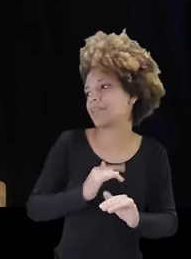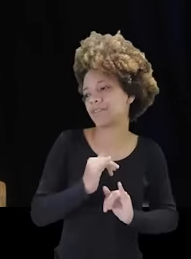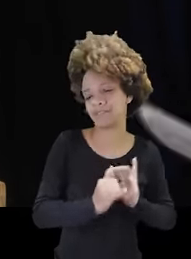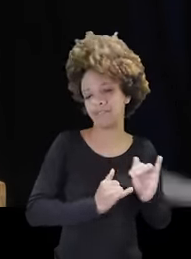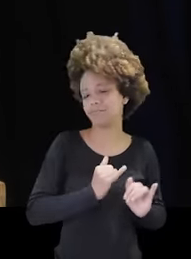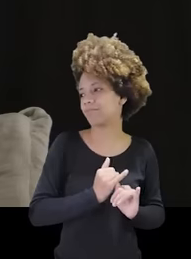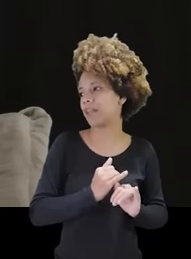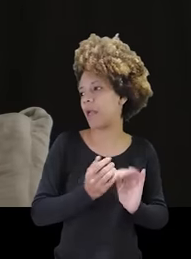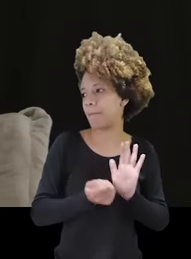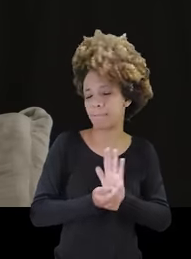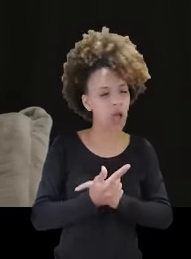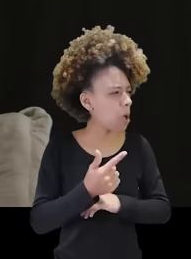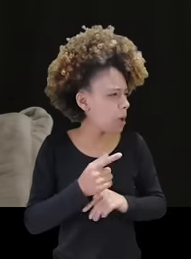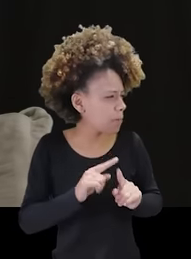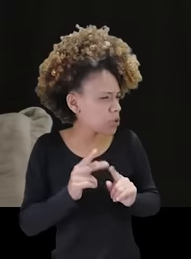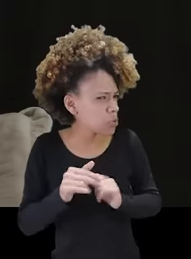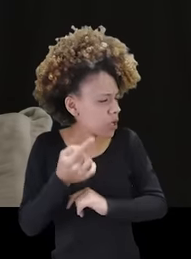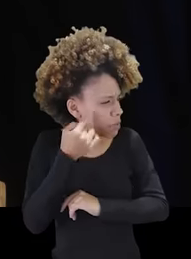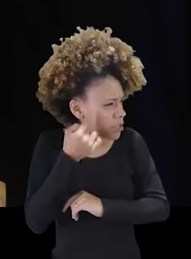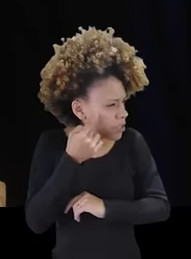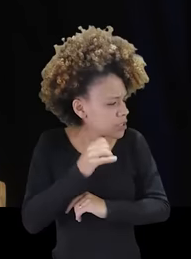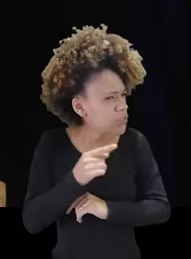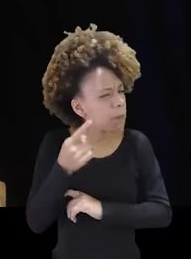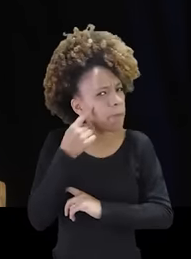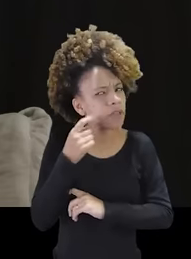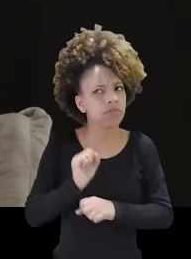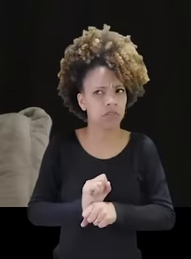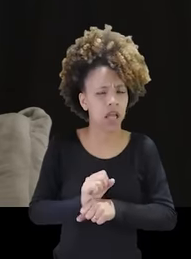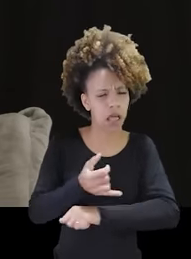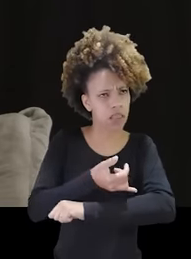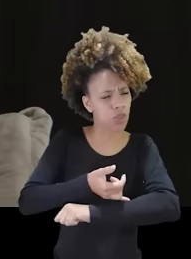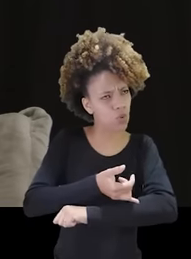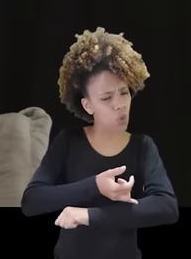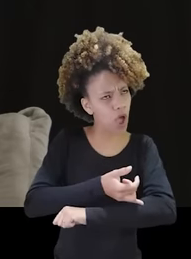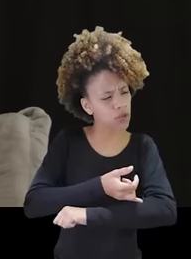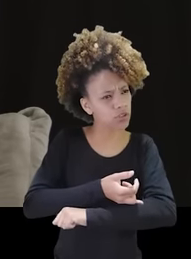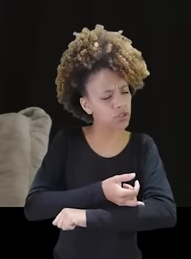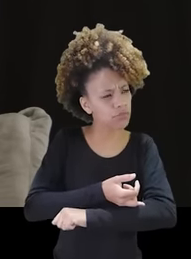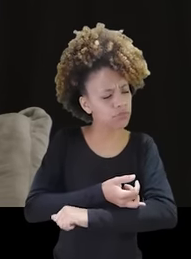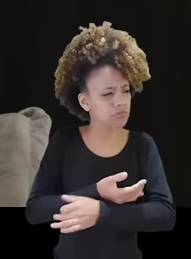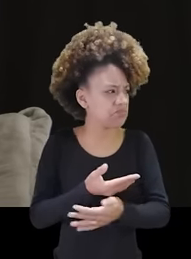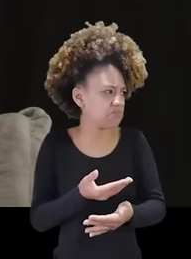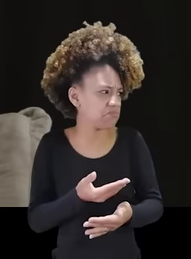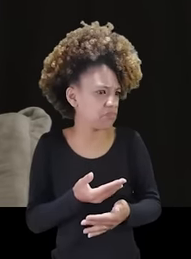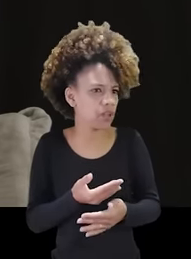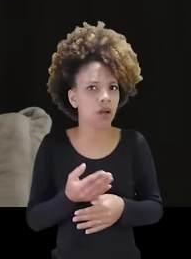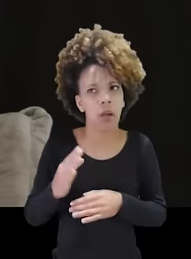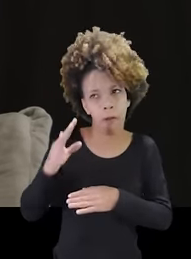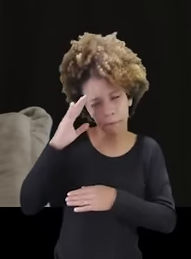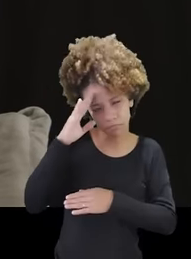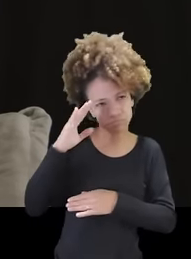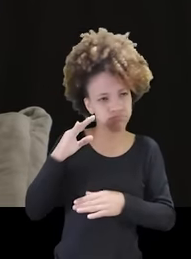que tem para pensar nisso você pode chegar sei lá fora